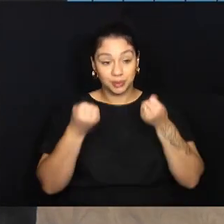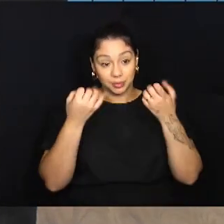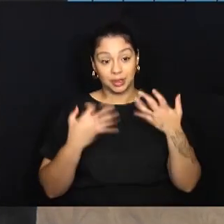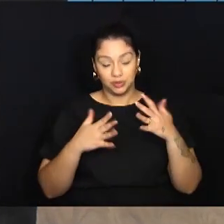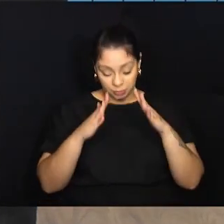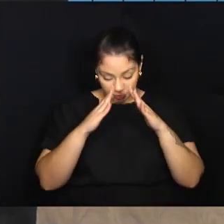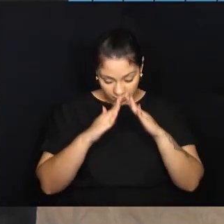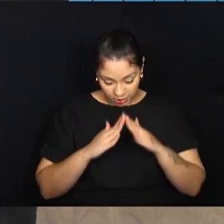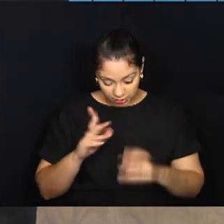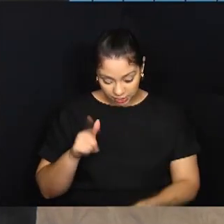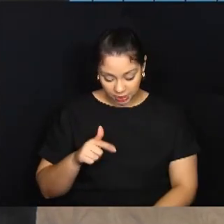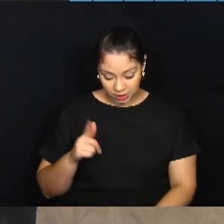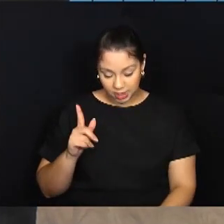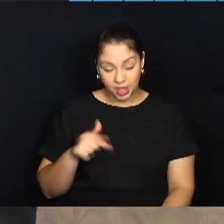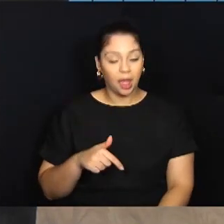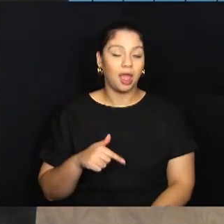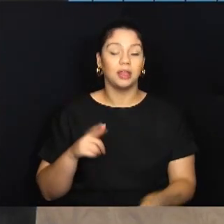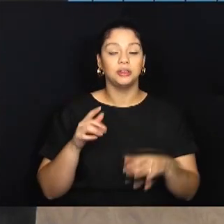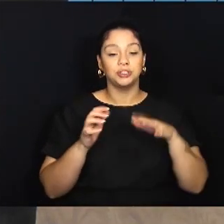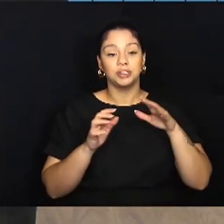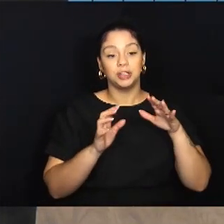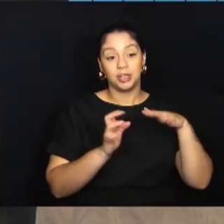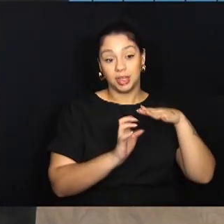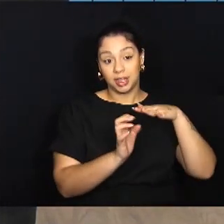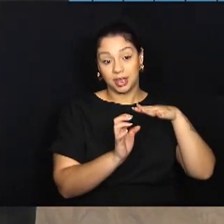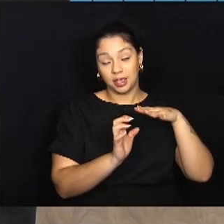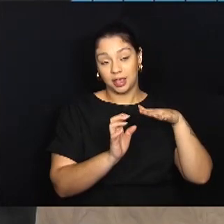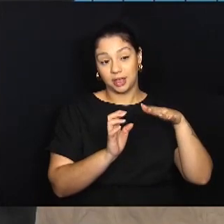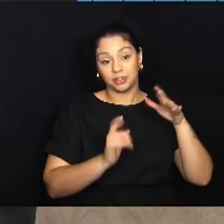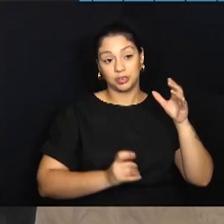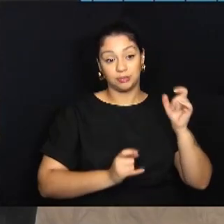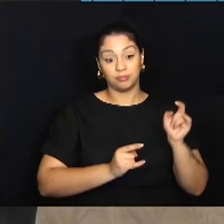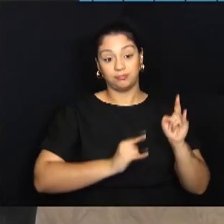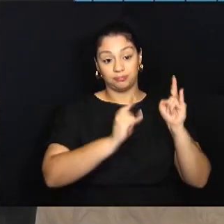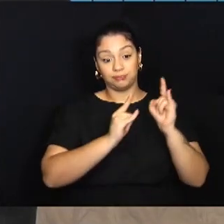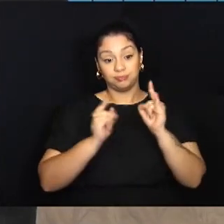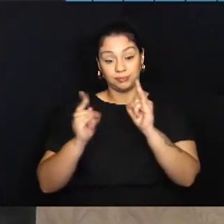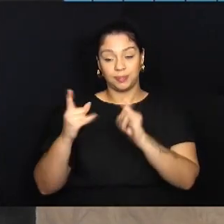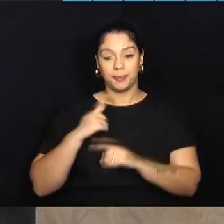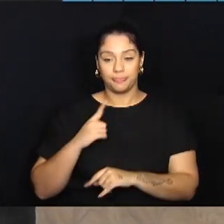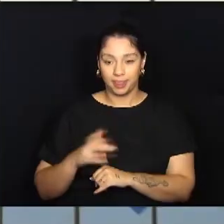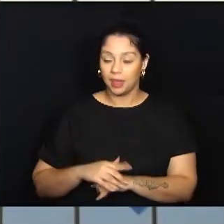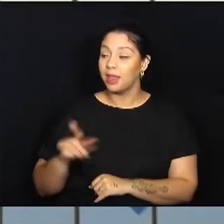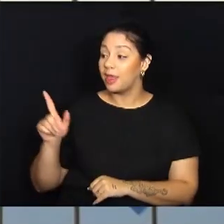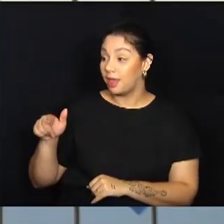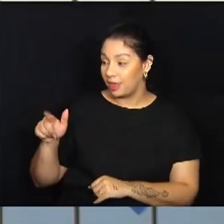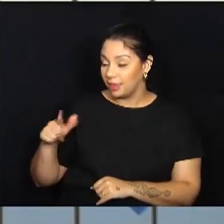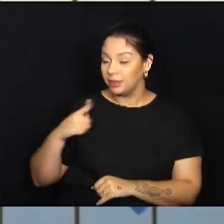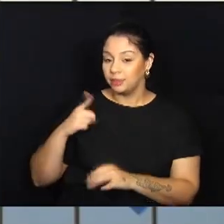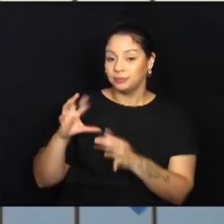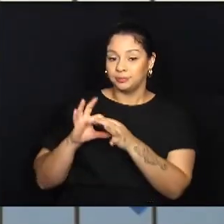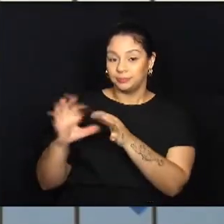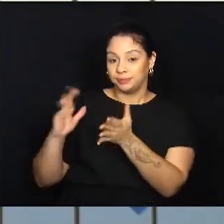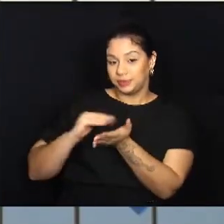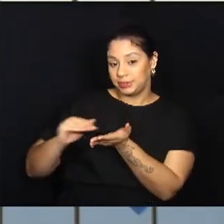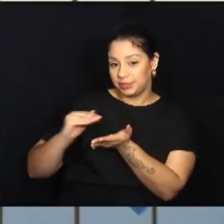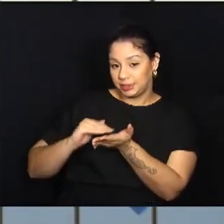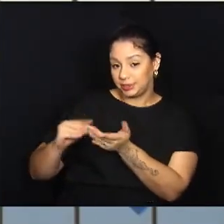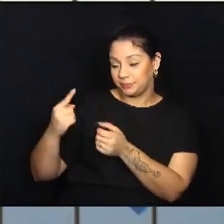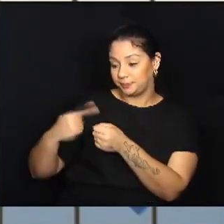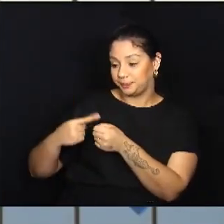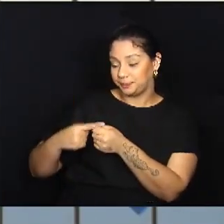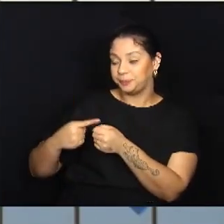uma modalidade de empreendimento aqui no nosso município. Olha, foi autorizado pela Secretaria Municipal de Urbanismo